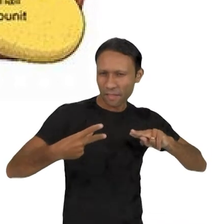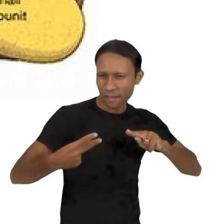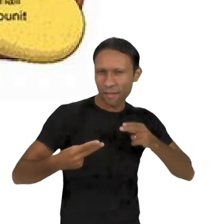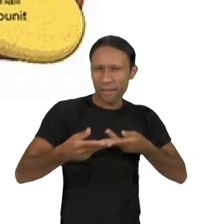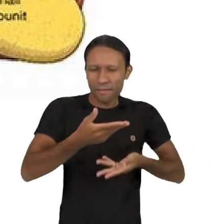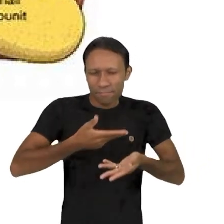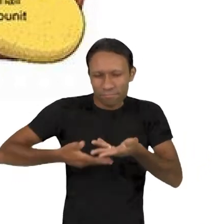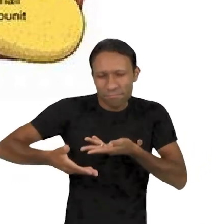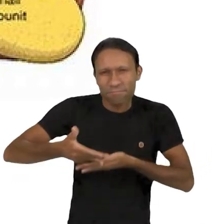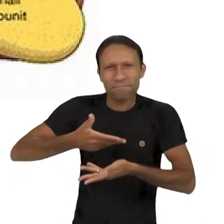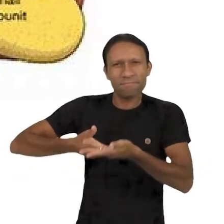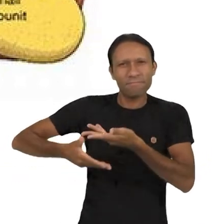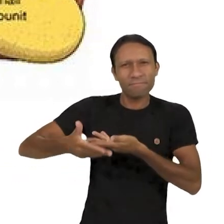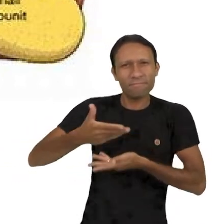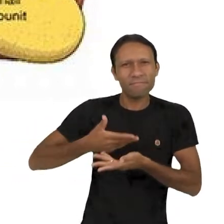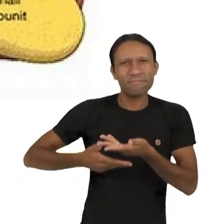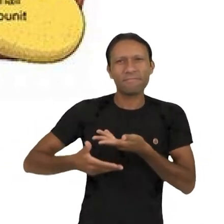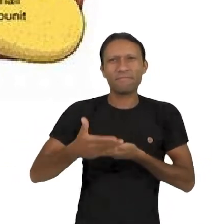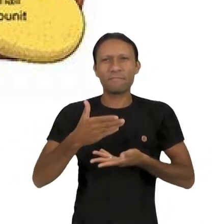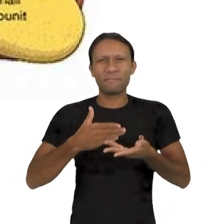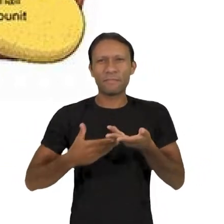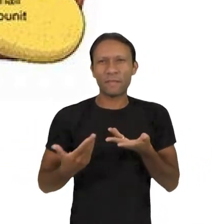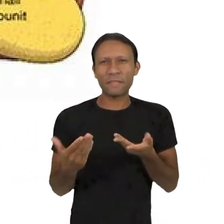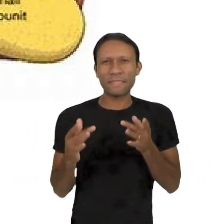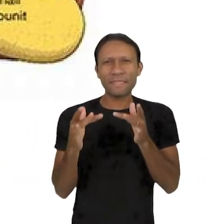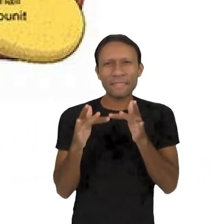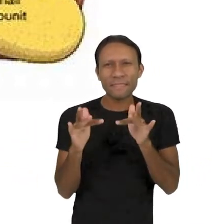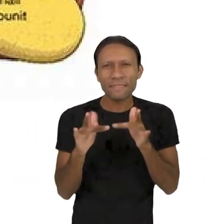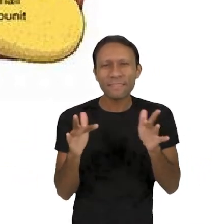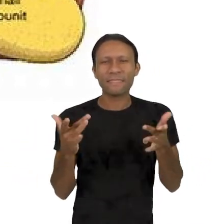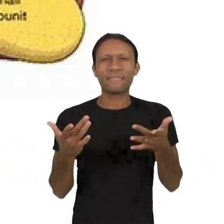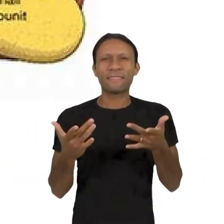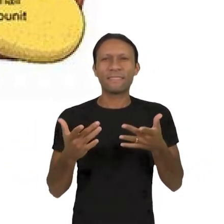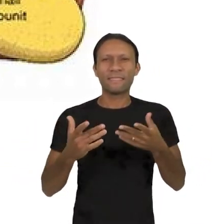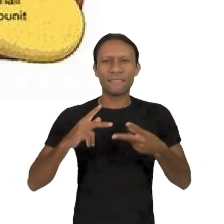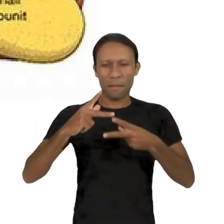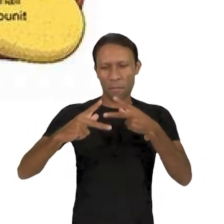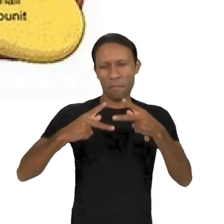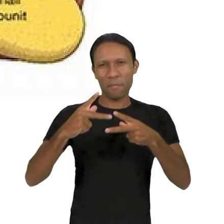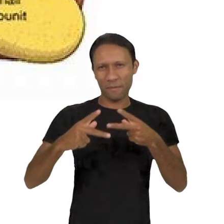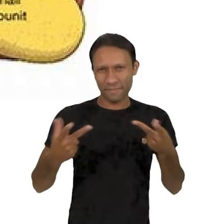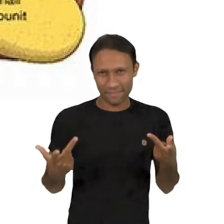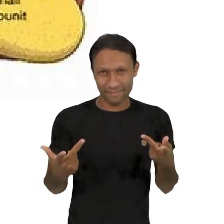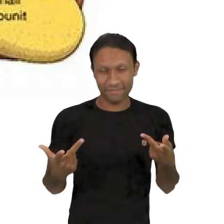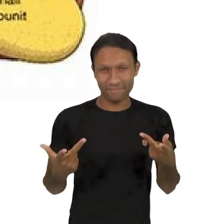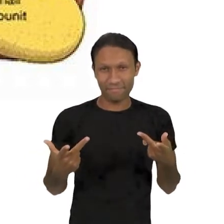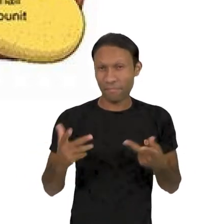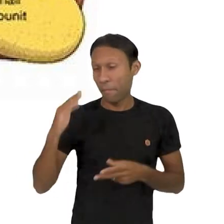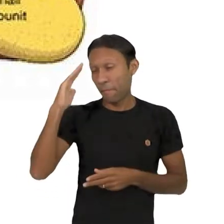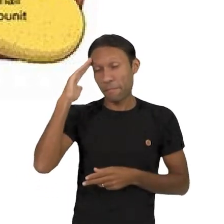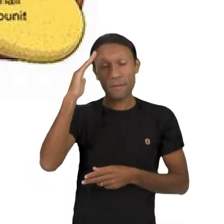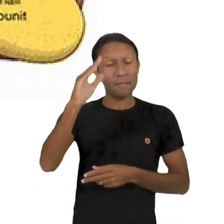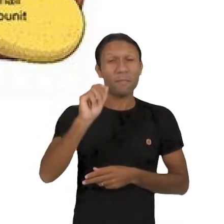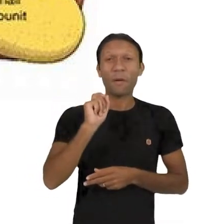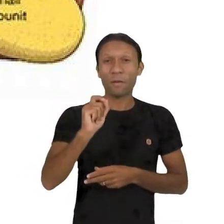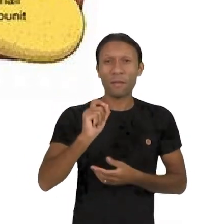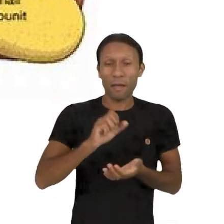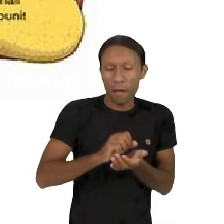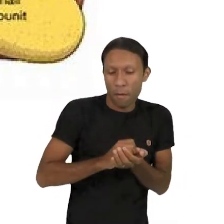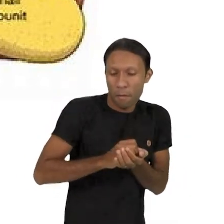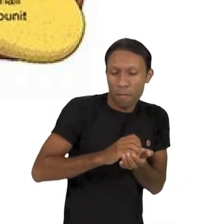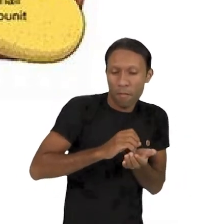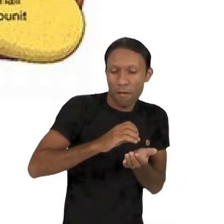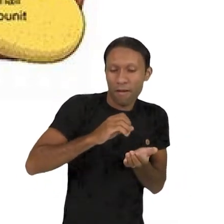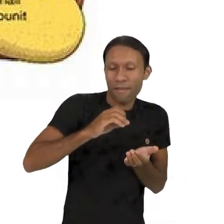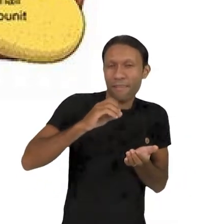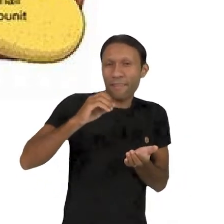fazendo esse processo de síntese de proteínas. Tudo bem? Então, a função primordial, a função